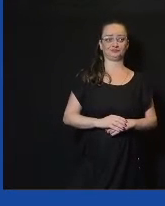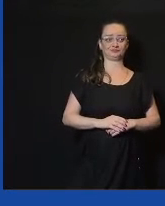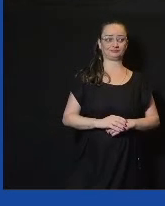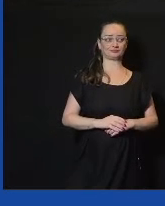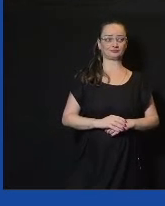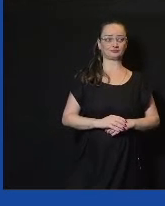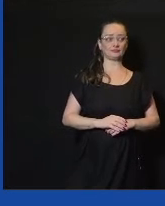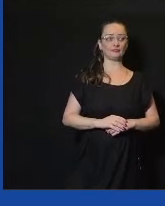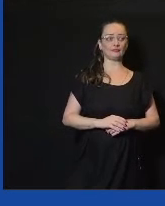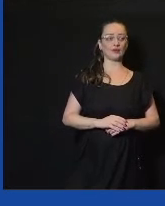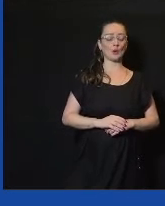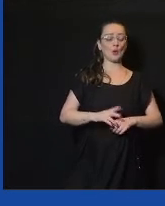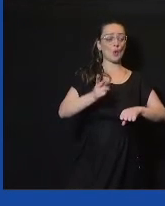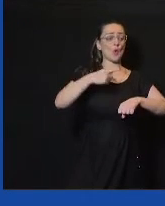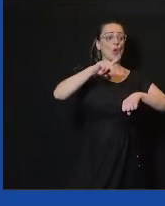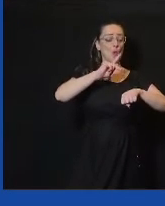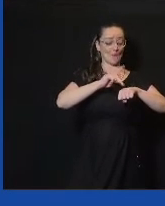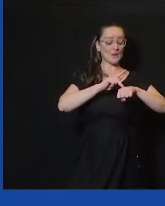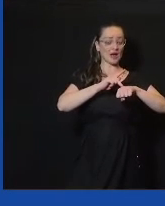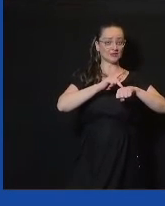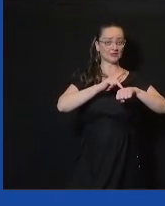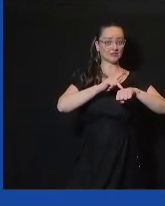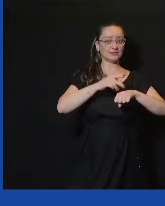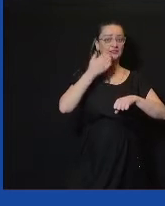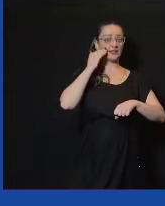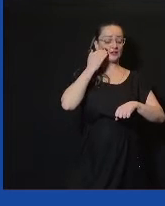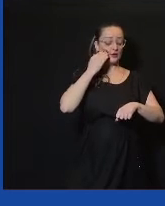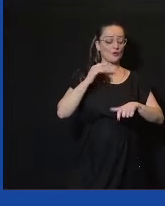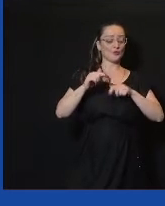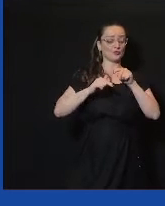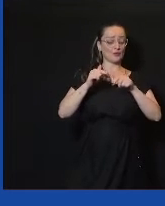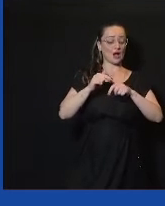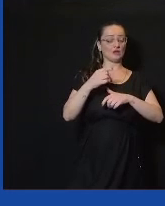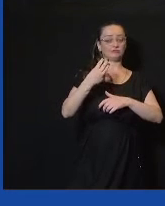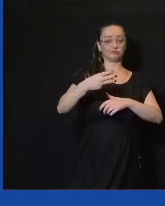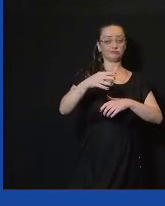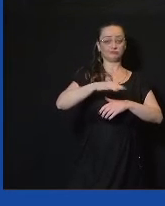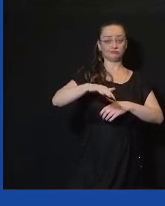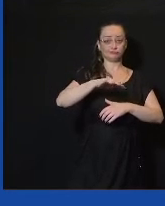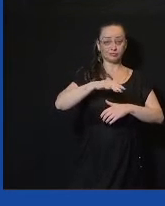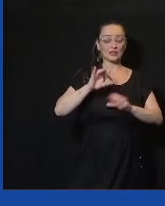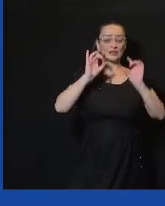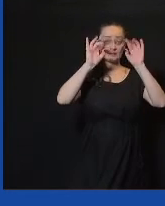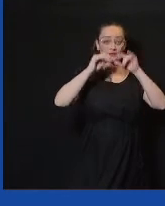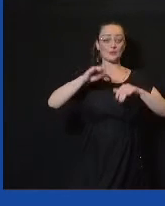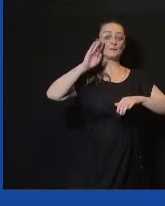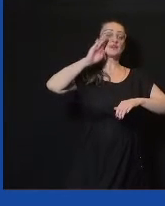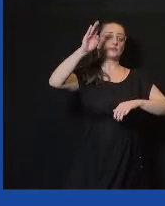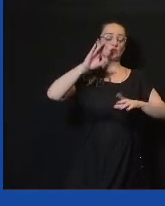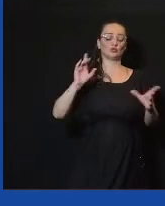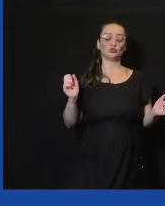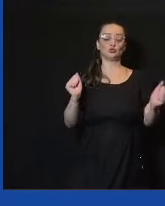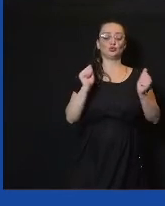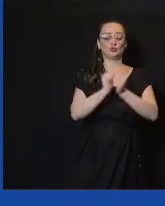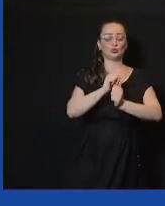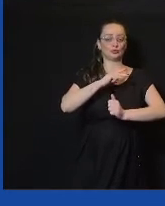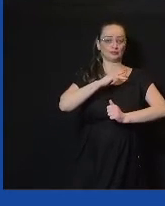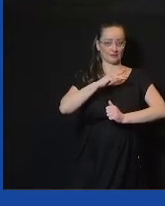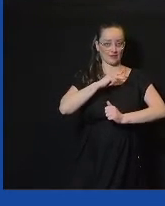O país entendeu, com a atuação do terceiro setor, em especial com a junção da iniciativa privada com o terceiro